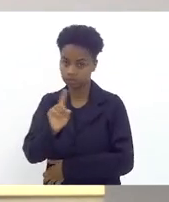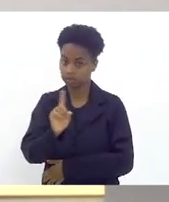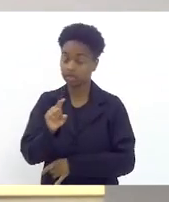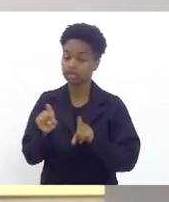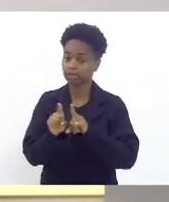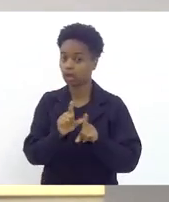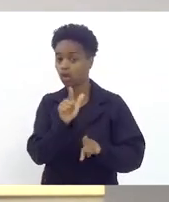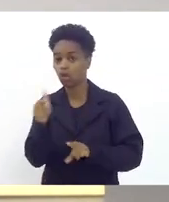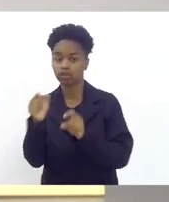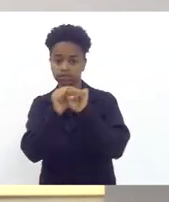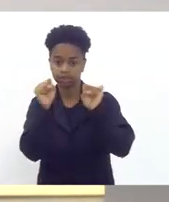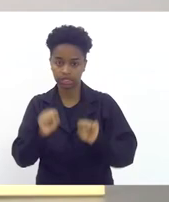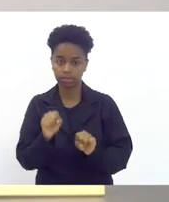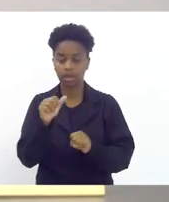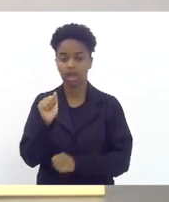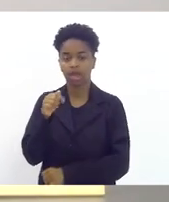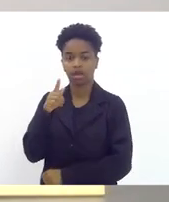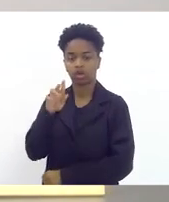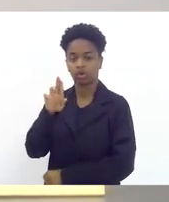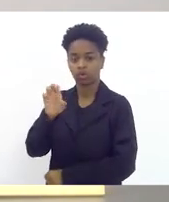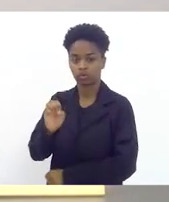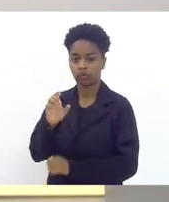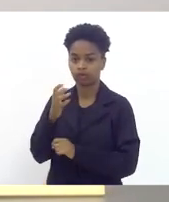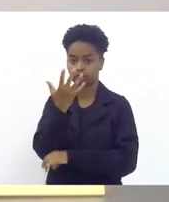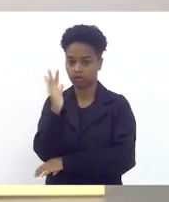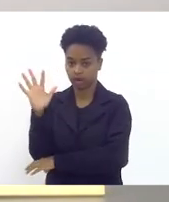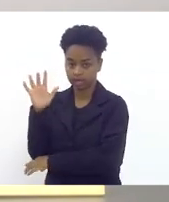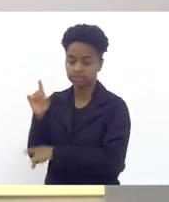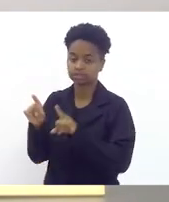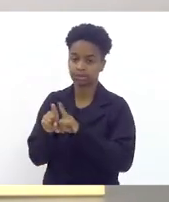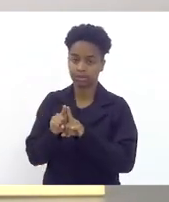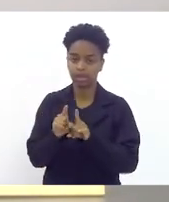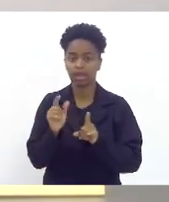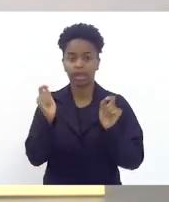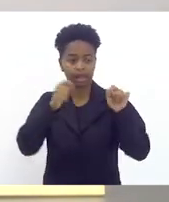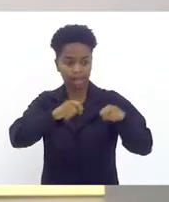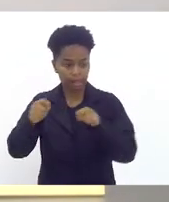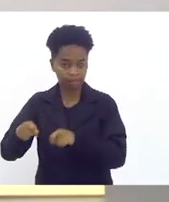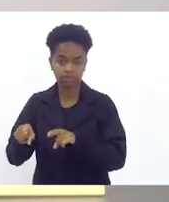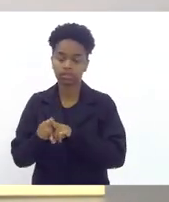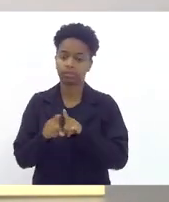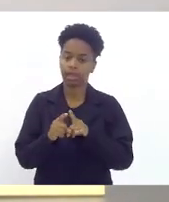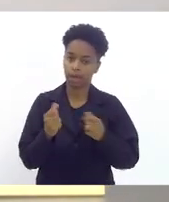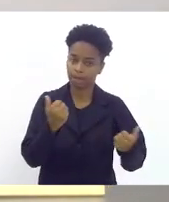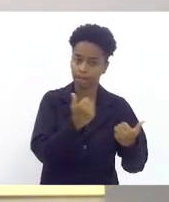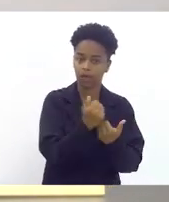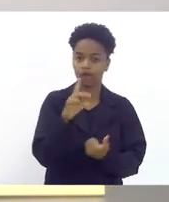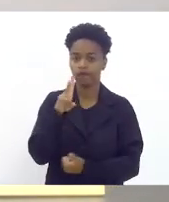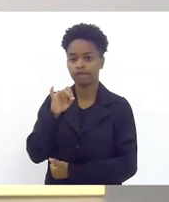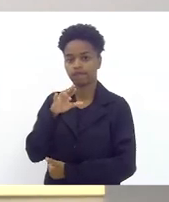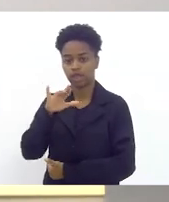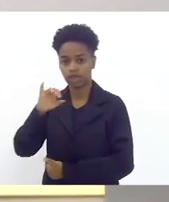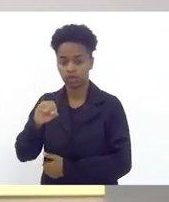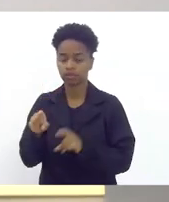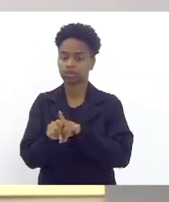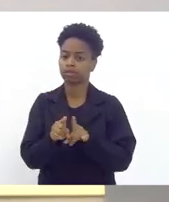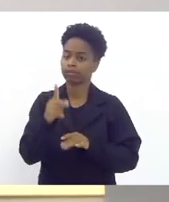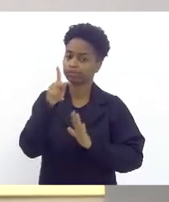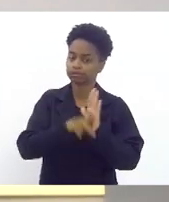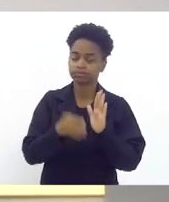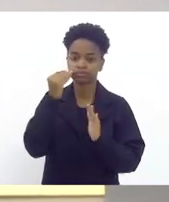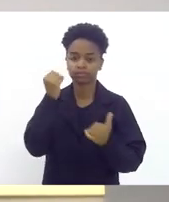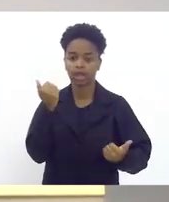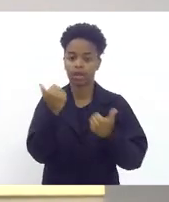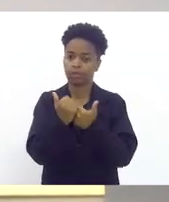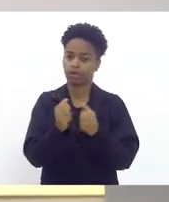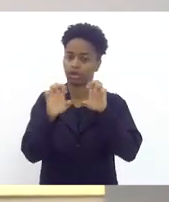florestais fortalecimento da cadeia capacitação fortalecimento também dos viveiros então é um programa que vem para também apoiar a estruturação